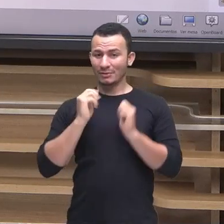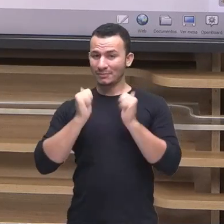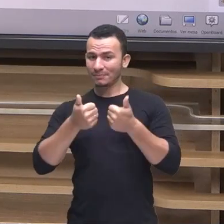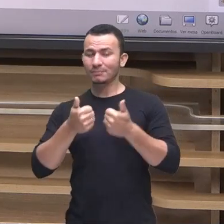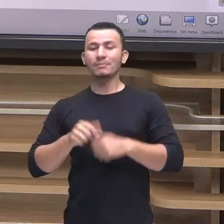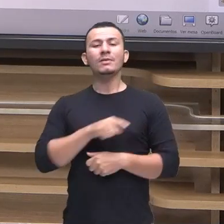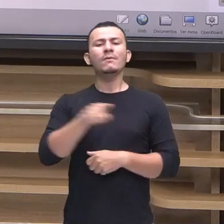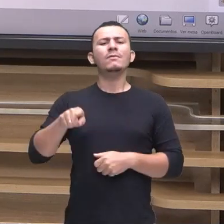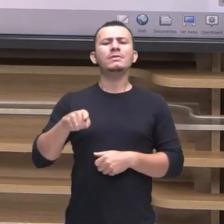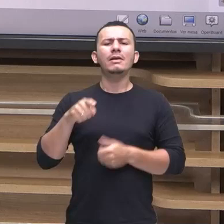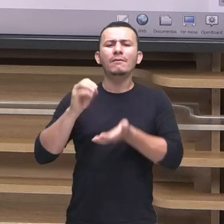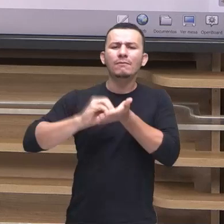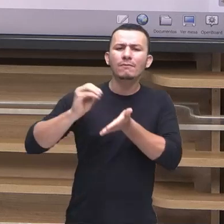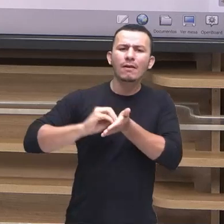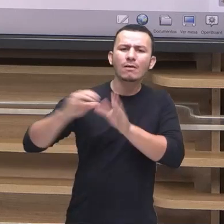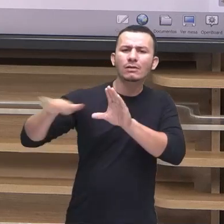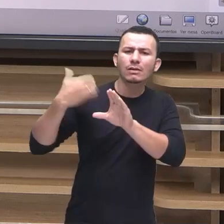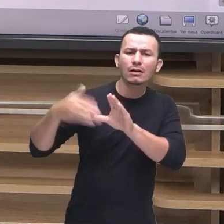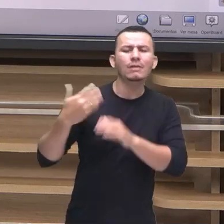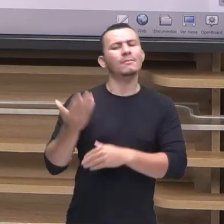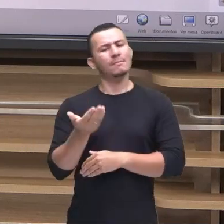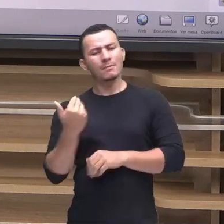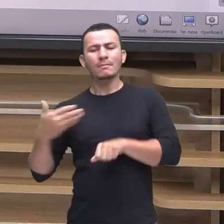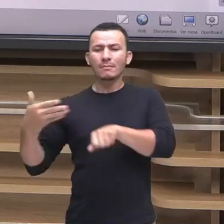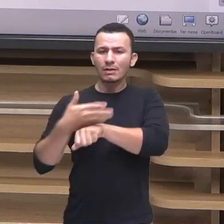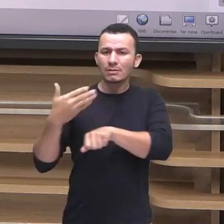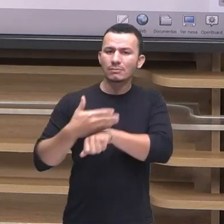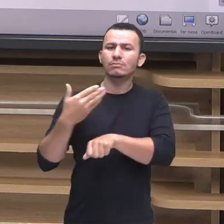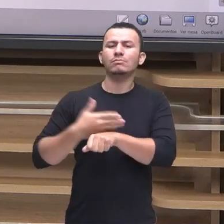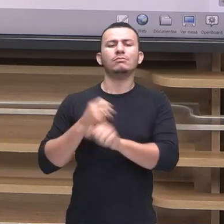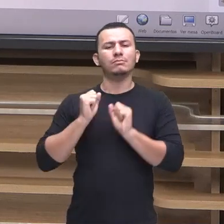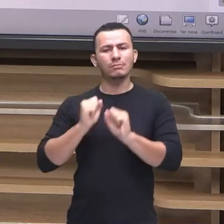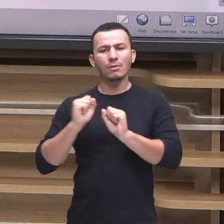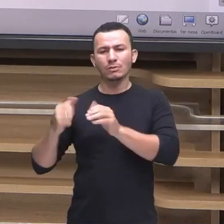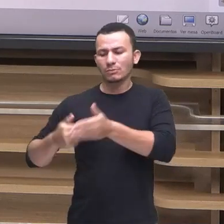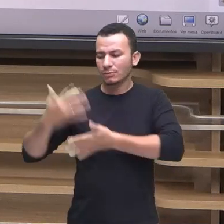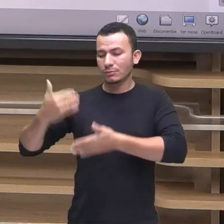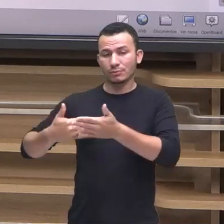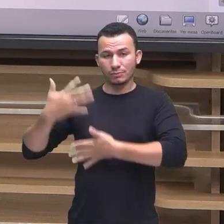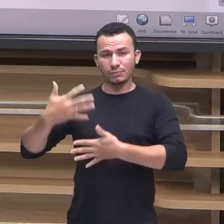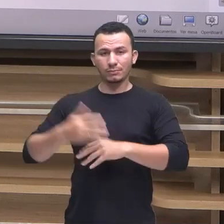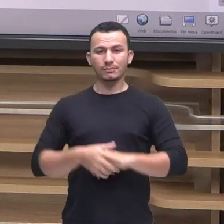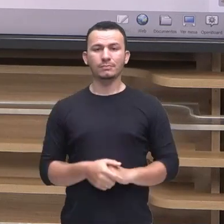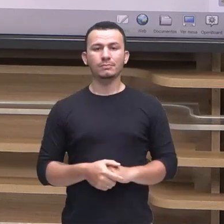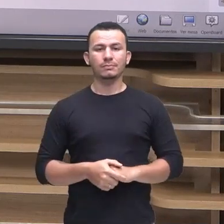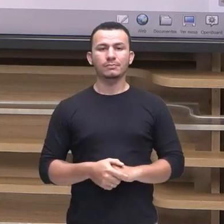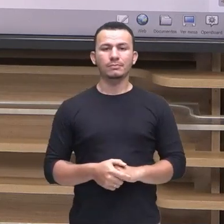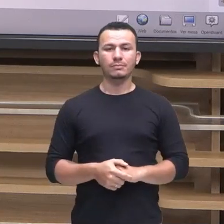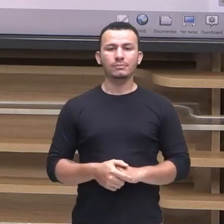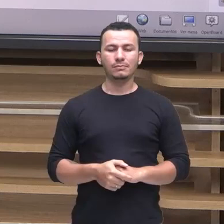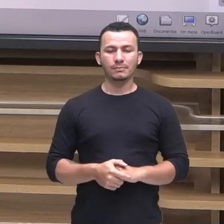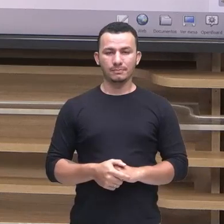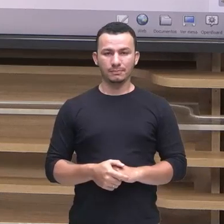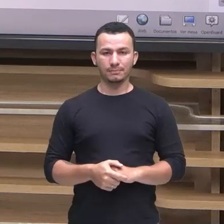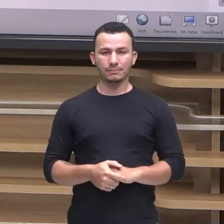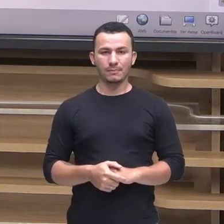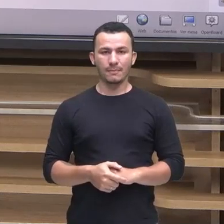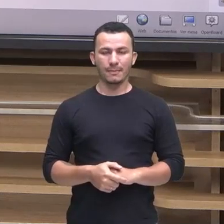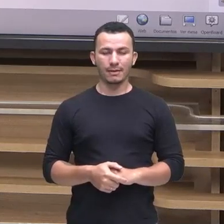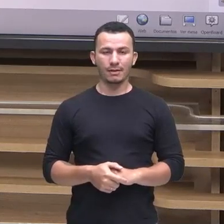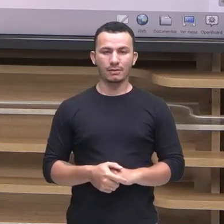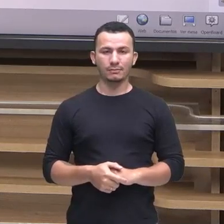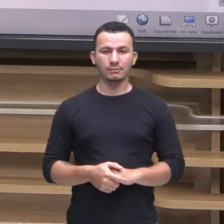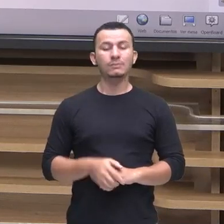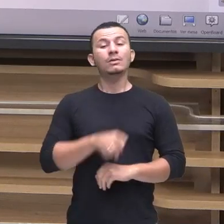quem ainda não participou, participe nas próximas, tá bom? Então, vamos lá. Vamos ver. Quem